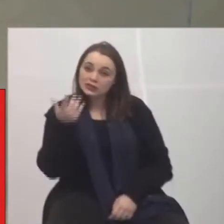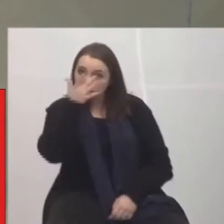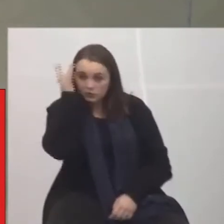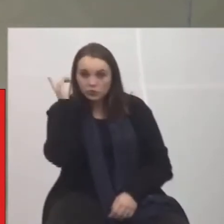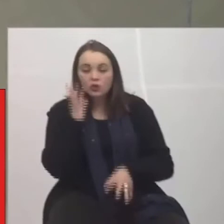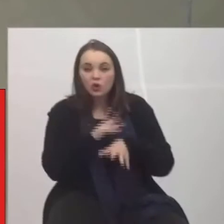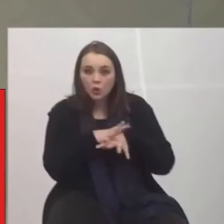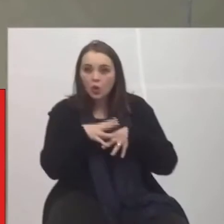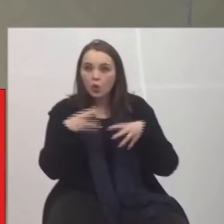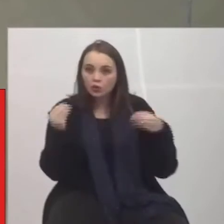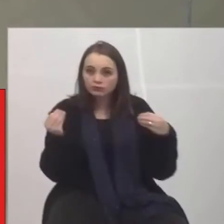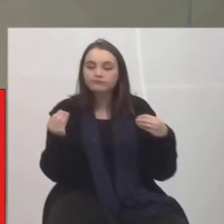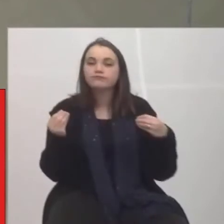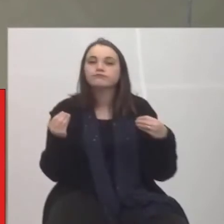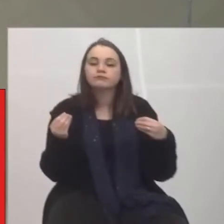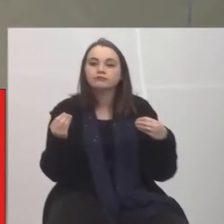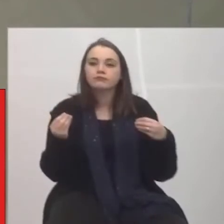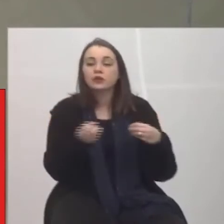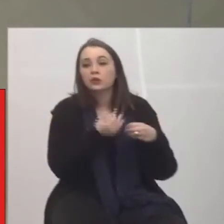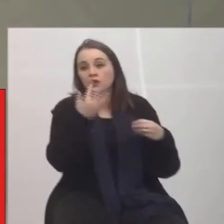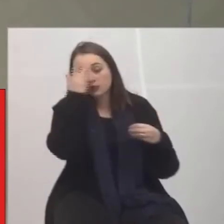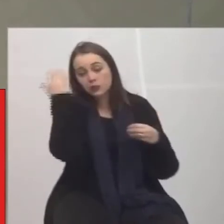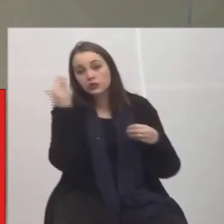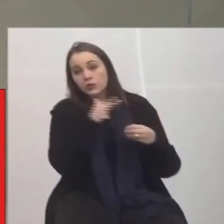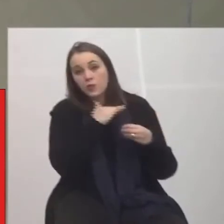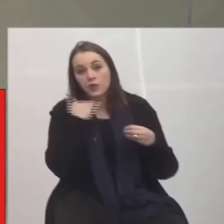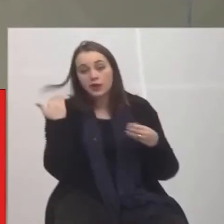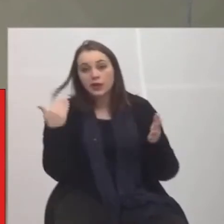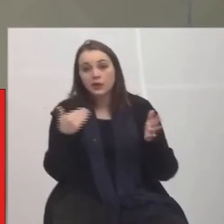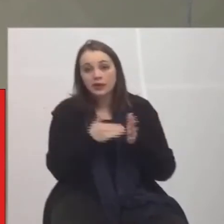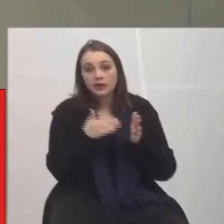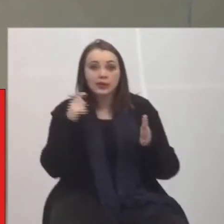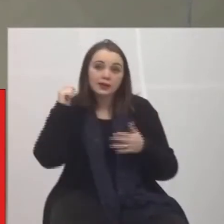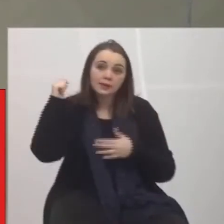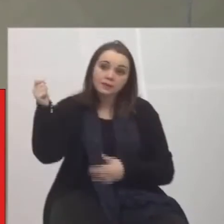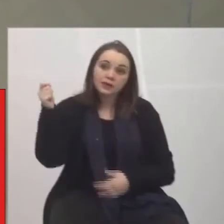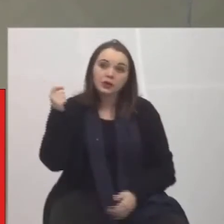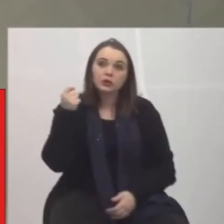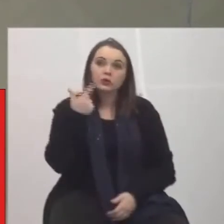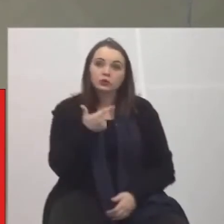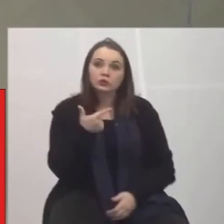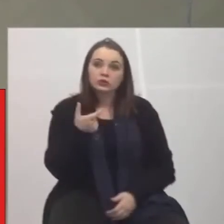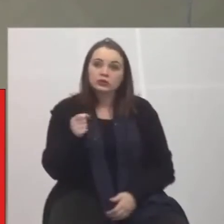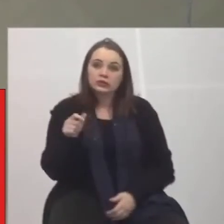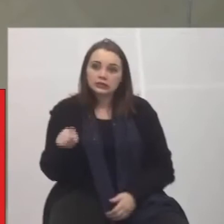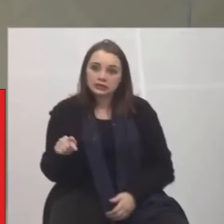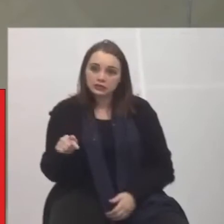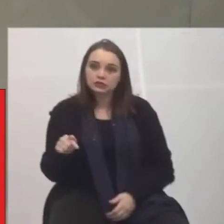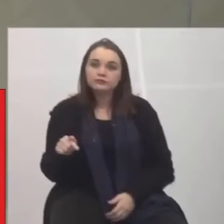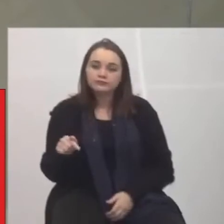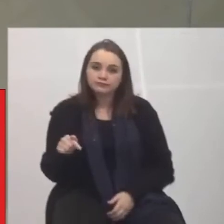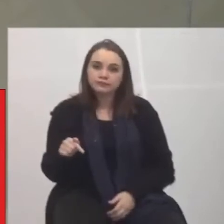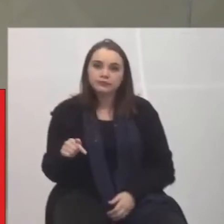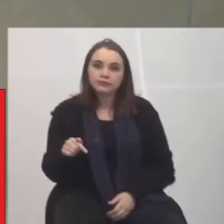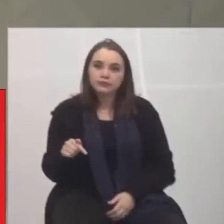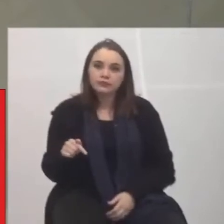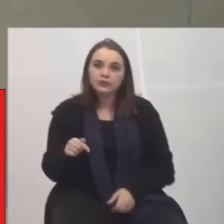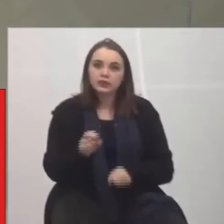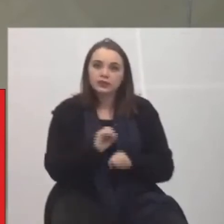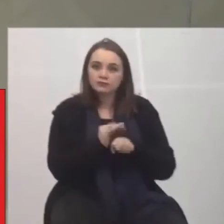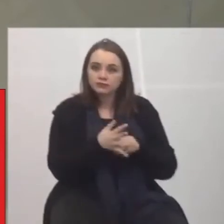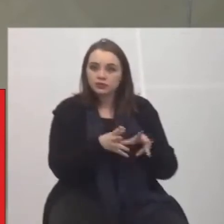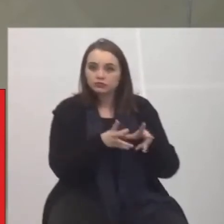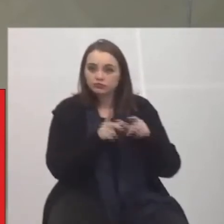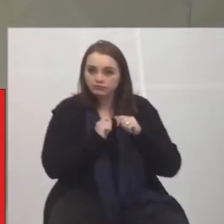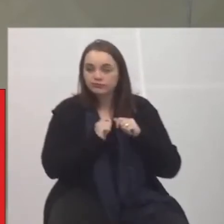recuperados. O número de óbitos até abril, então, era de 207, que pegou, enfim, todo o